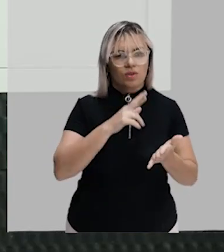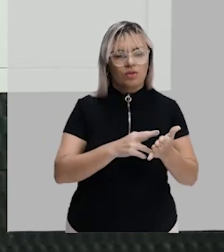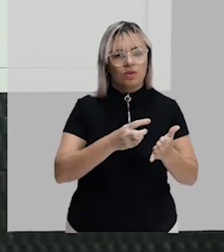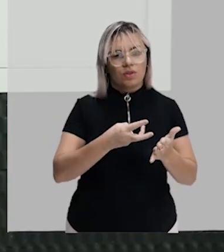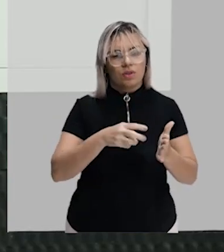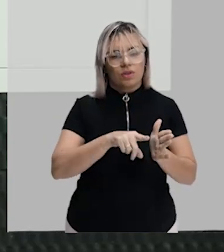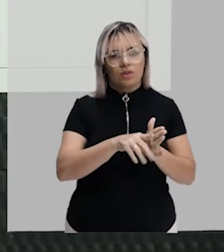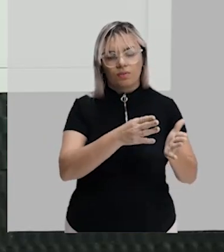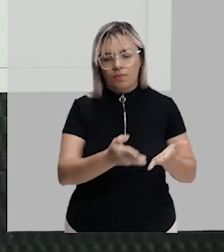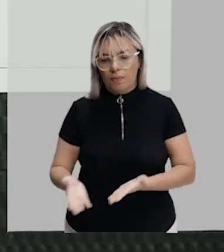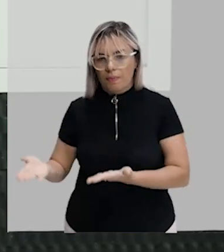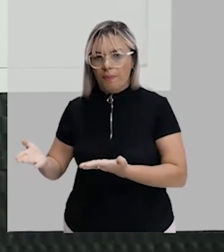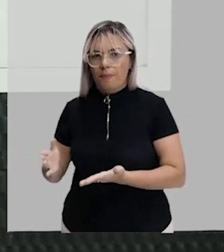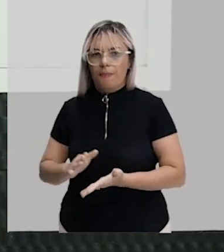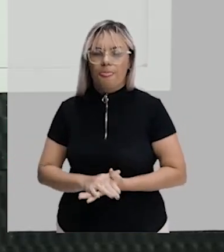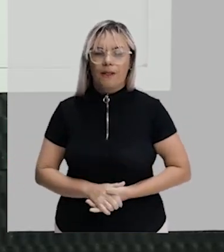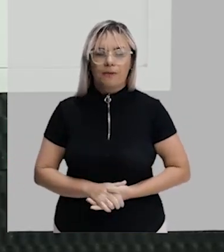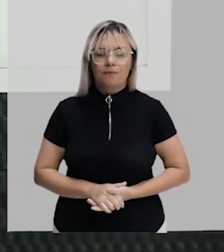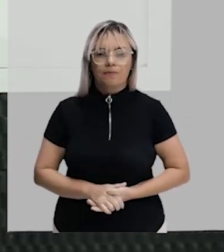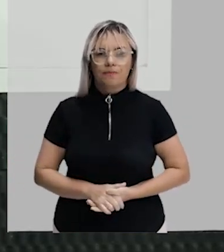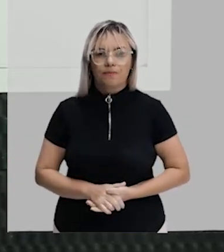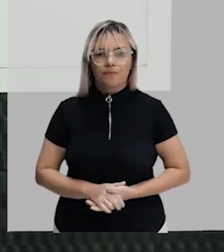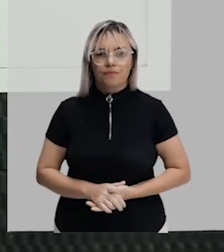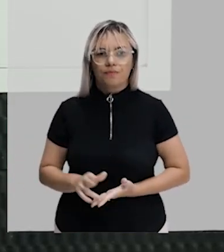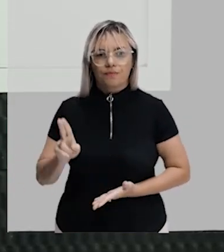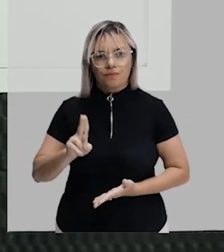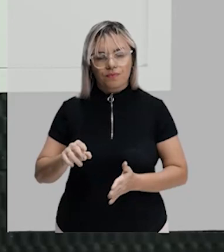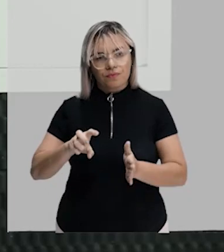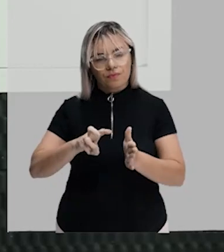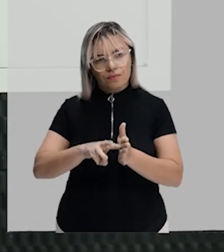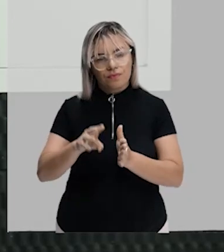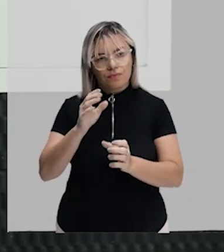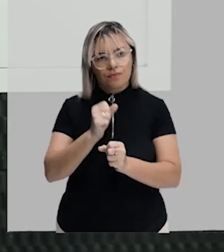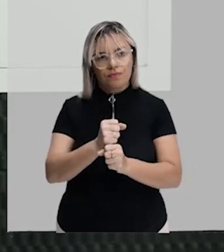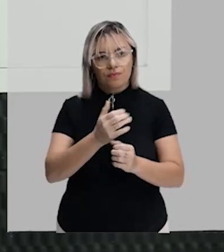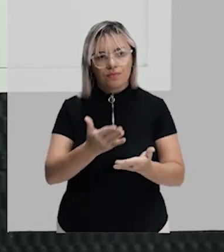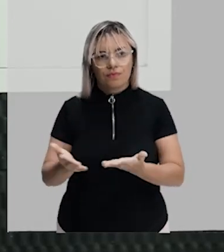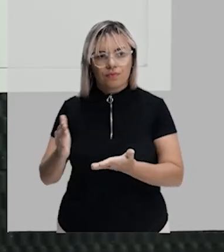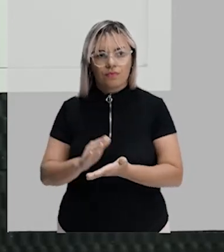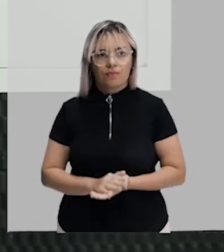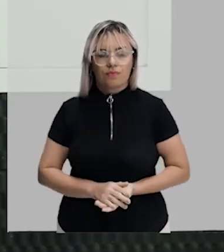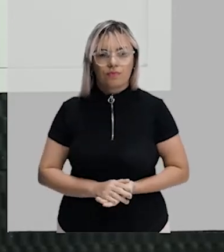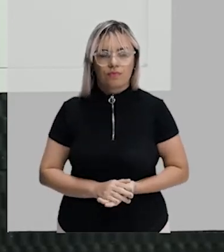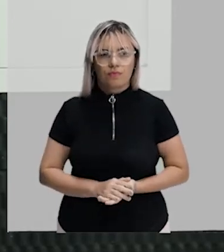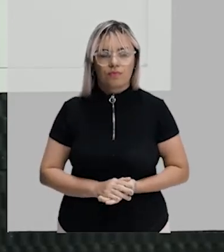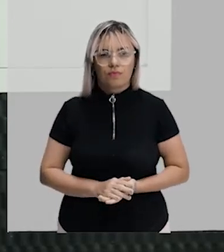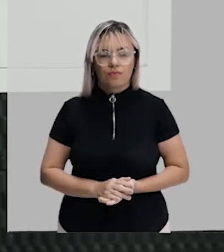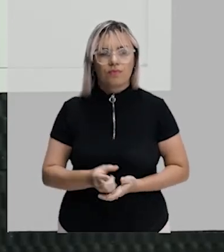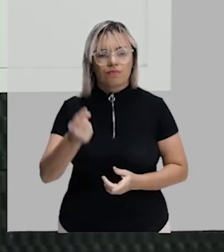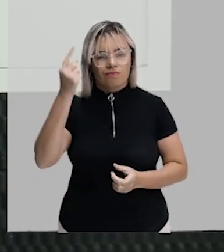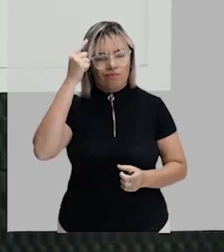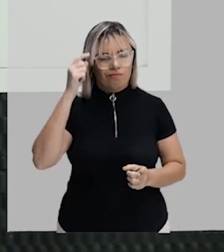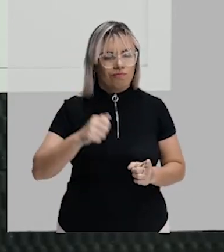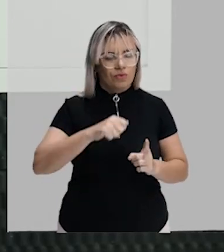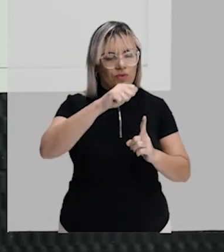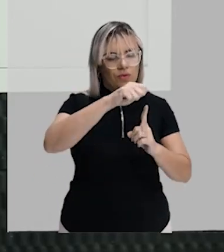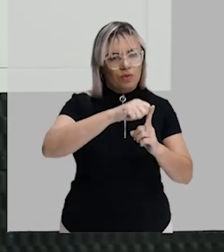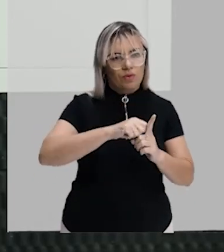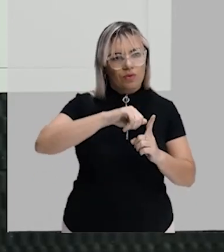aqui, tá? Então vamos ver aqui, vamos supor que em janeiro, a conta